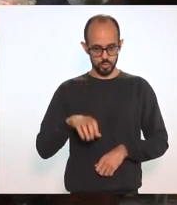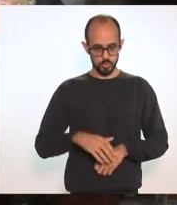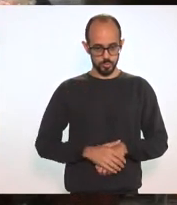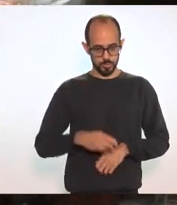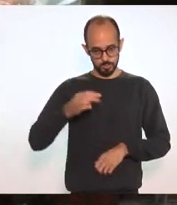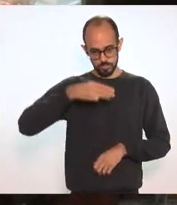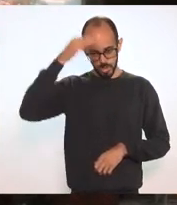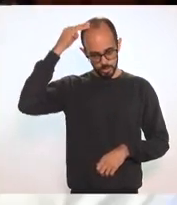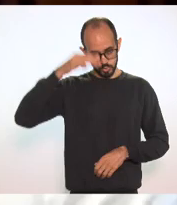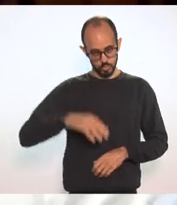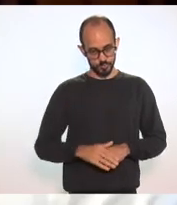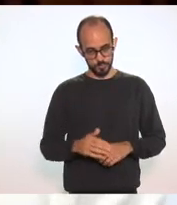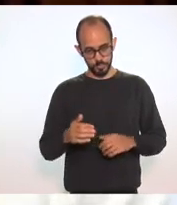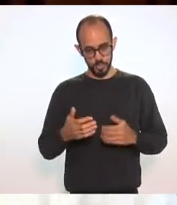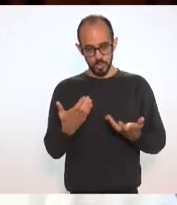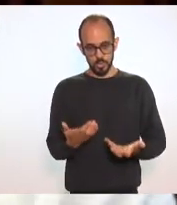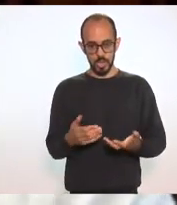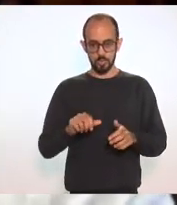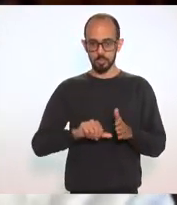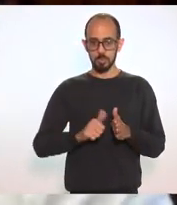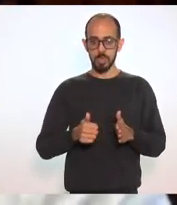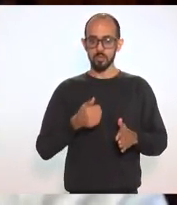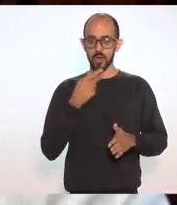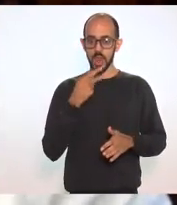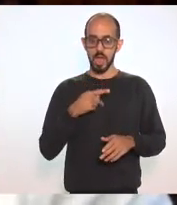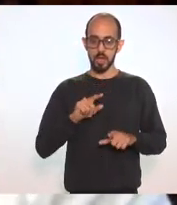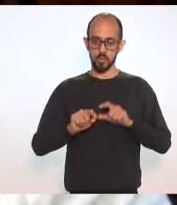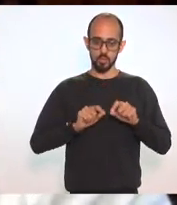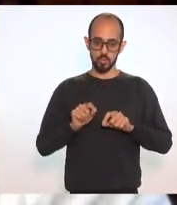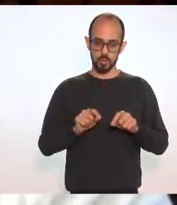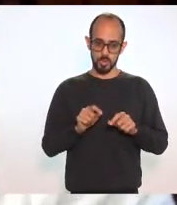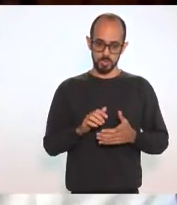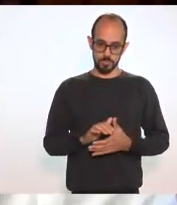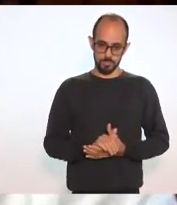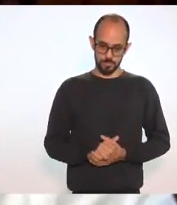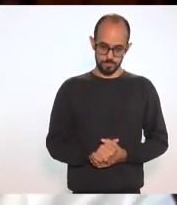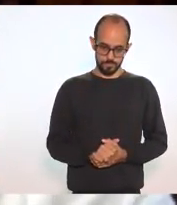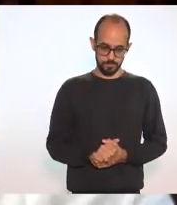Presidente, eu quero, em primeiro lugar, dizer que